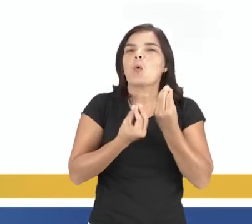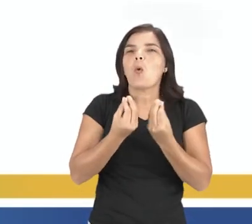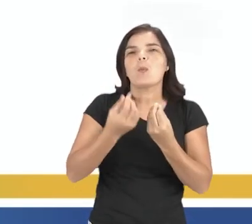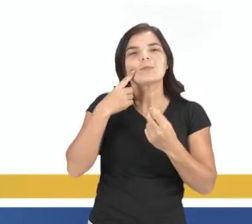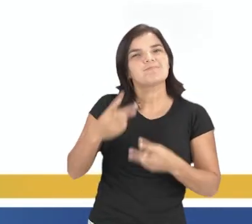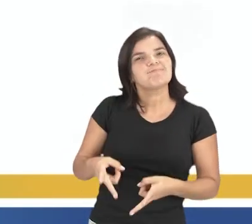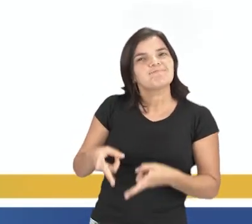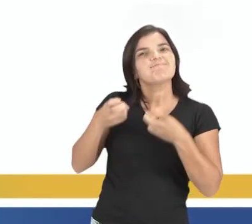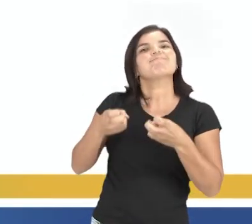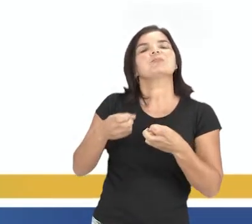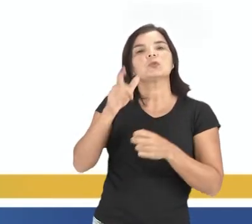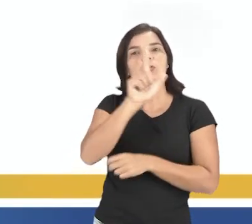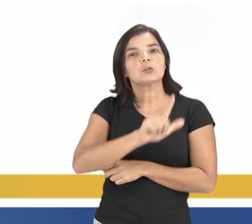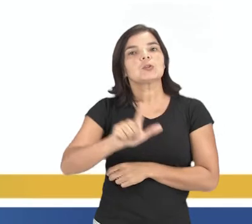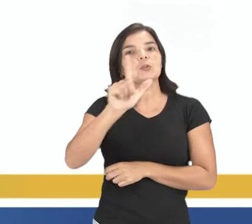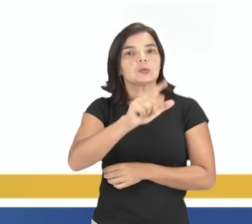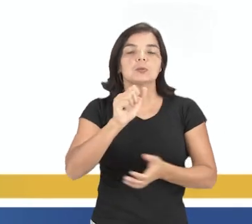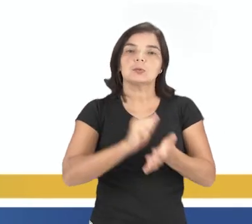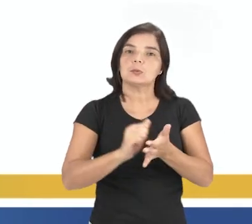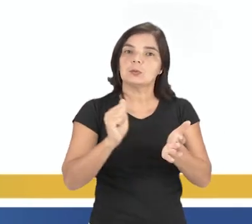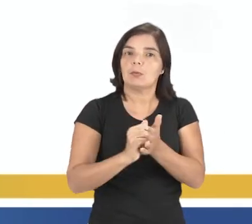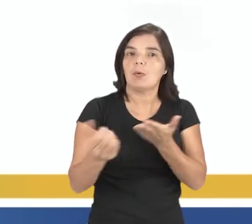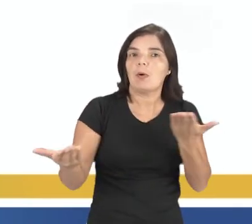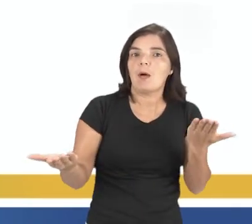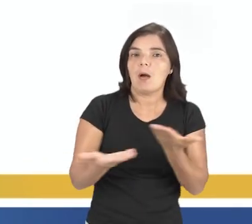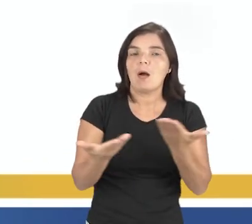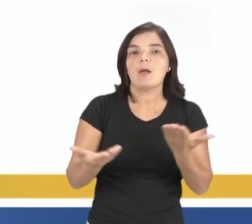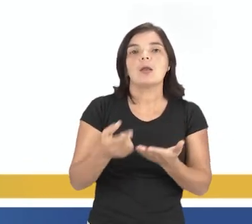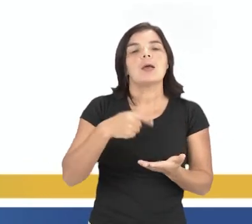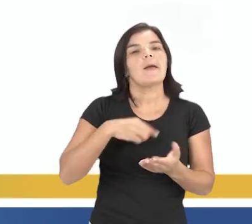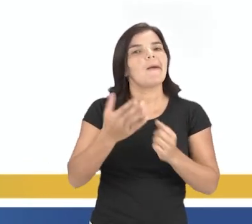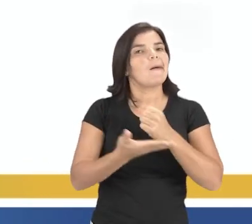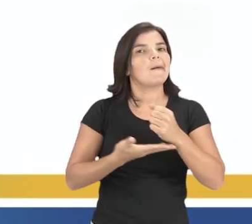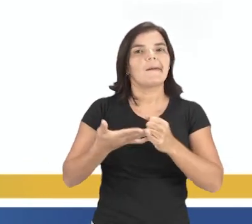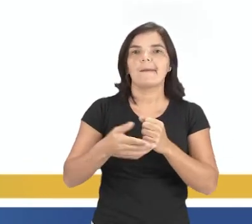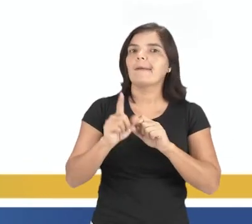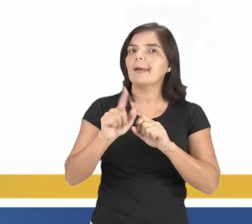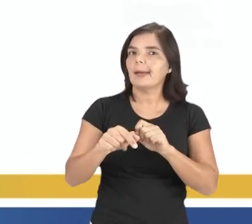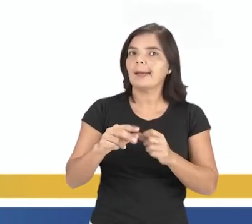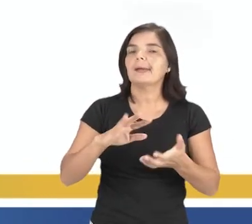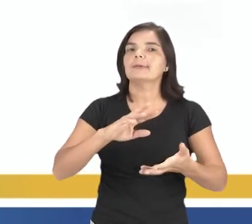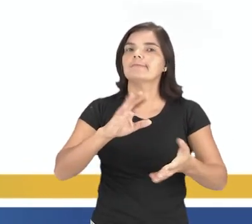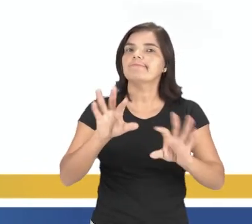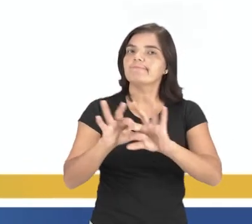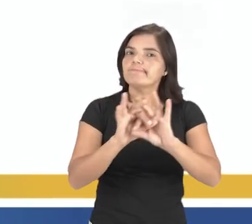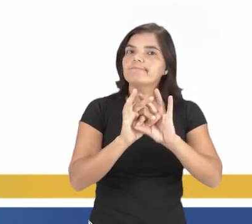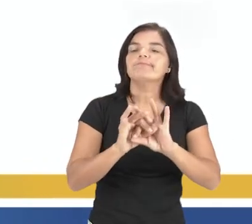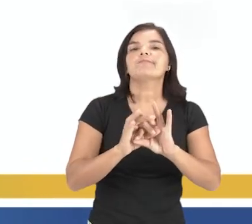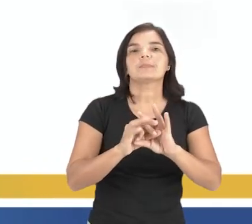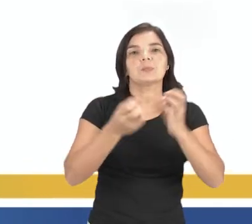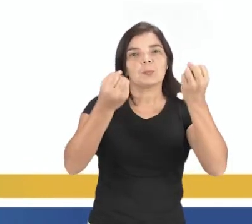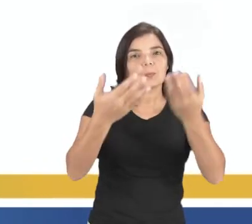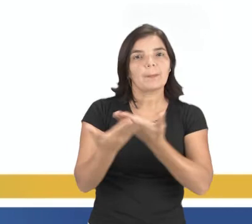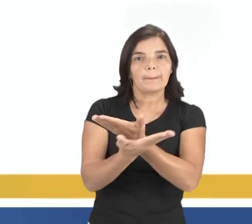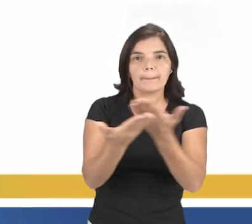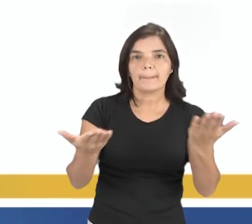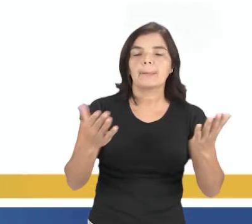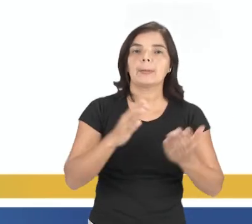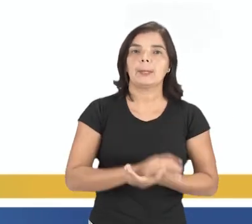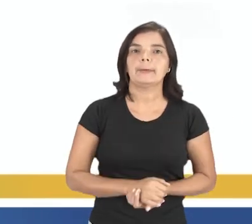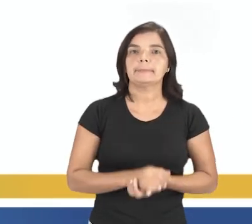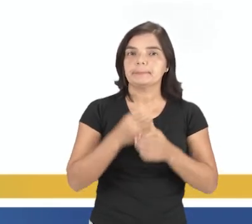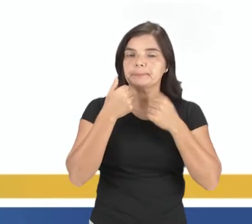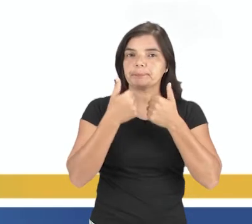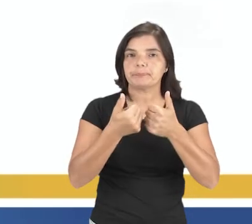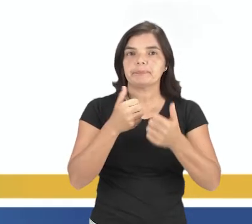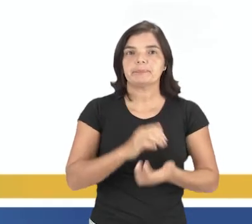conseguimos captar dessa literatura produzida na atualidade, basicamente se relaciona a esses aspectos que eu coloquei para vocês.